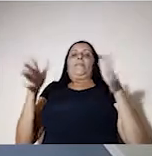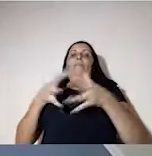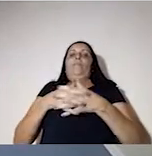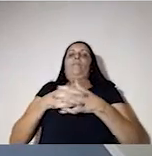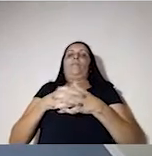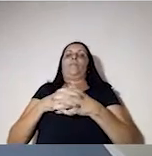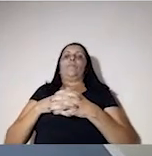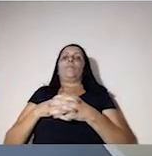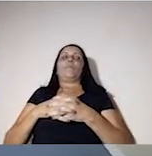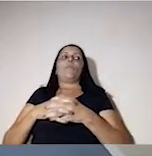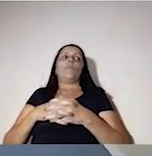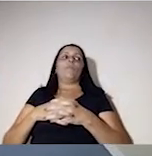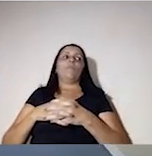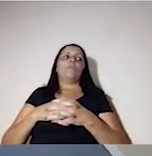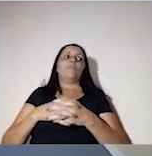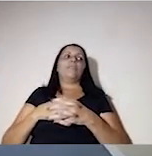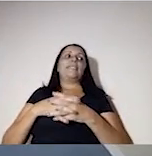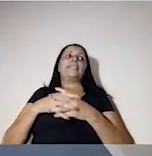aqui.